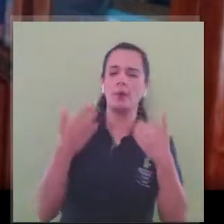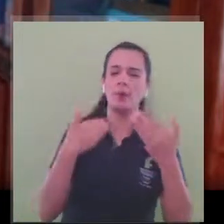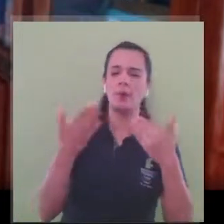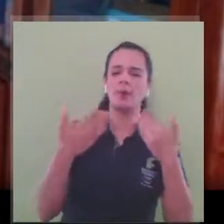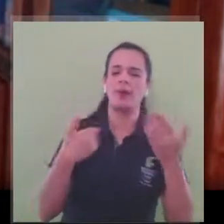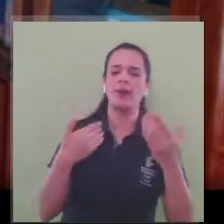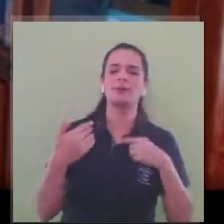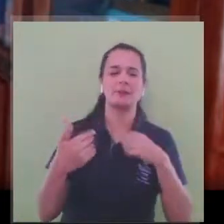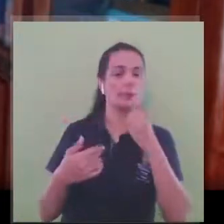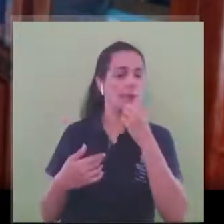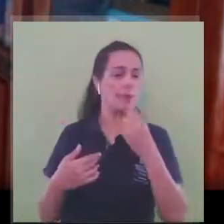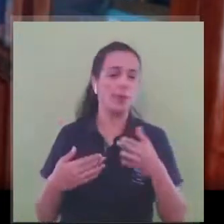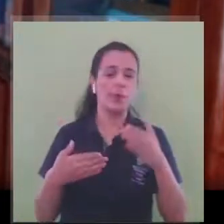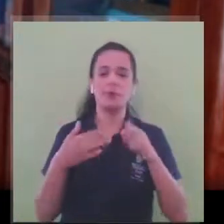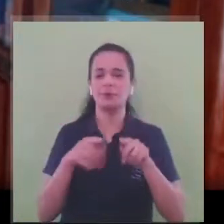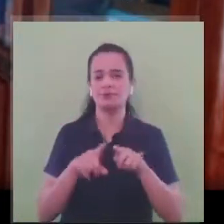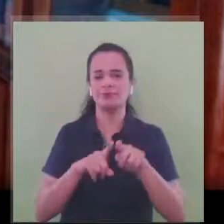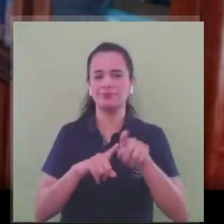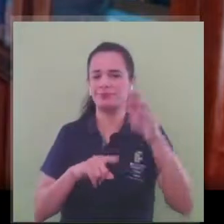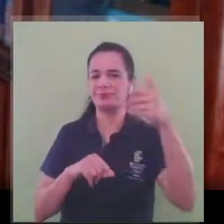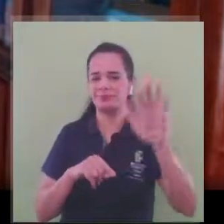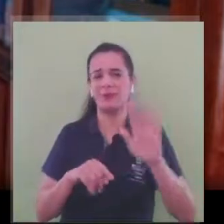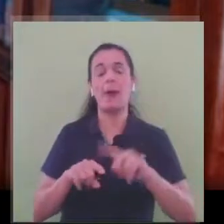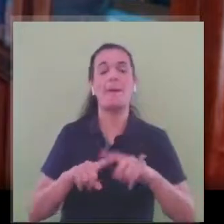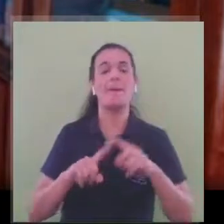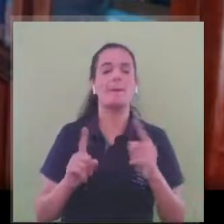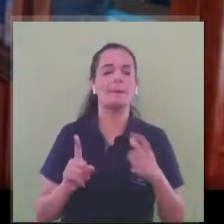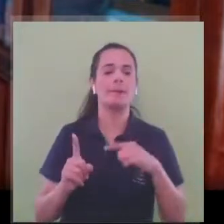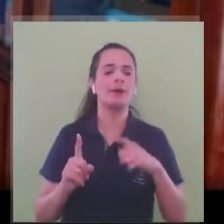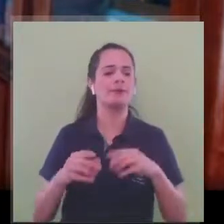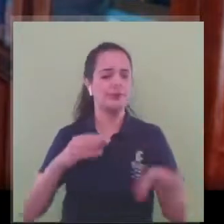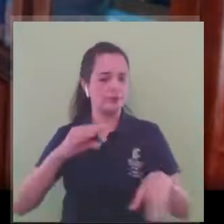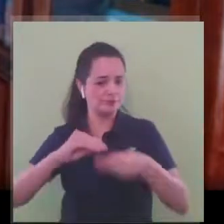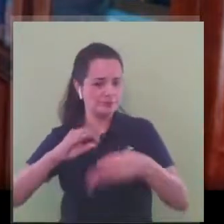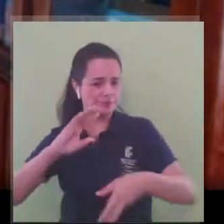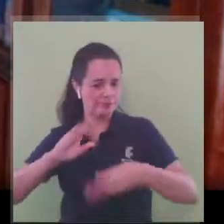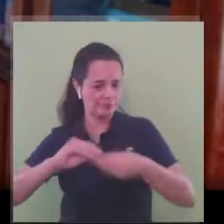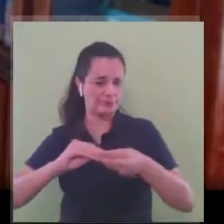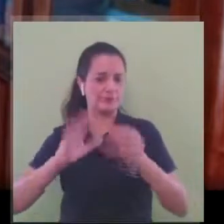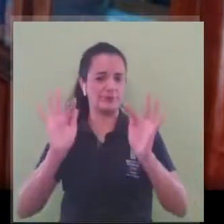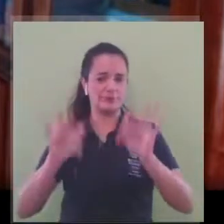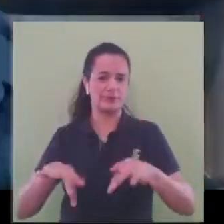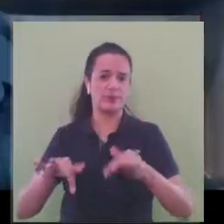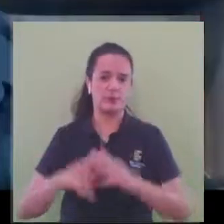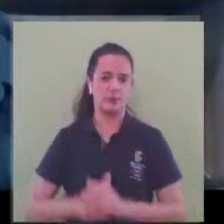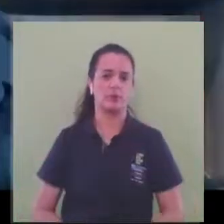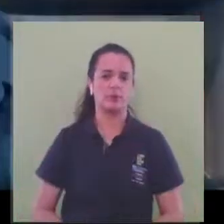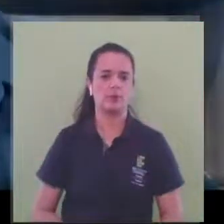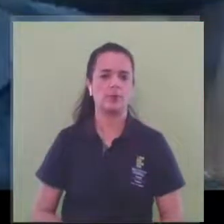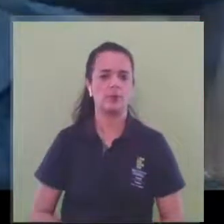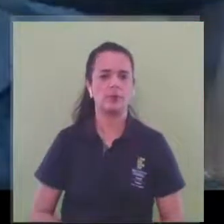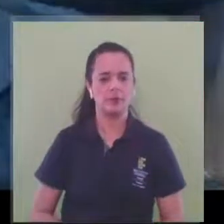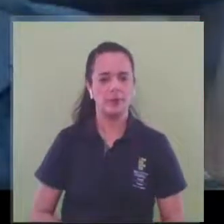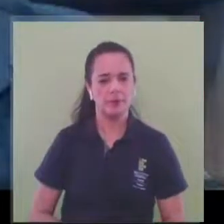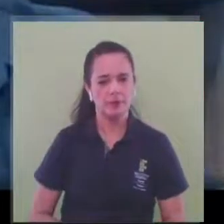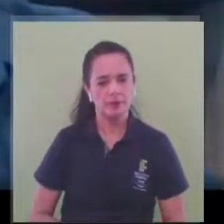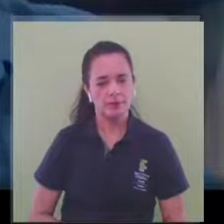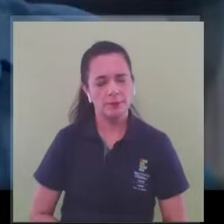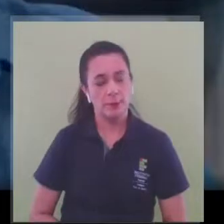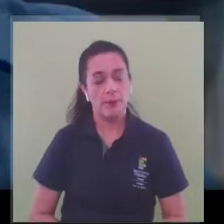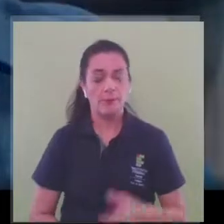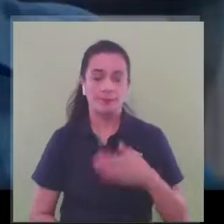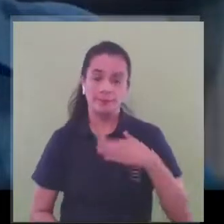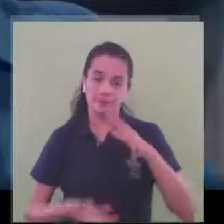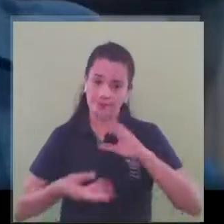ainda, né? Mas assim, para você, de repente, fazer uma consideração final. Certo. Minha consideração final